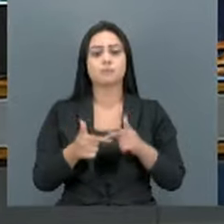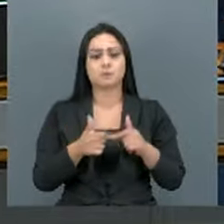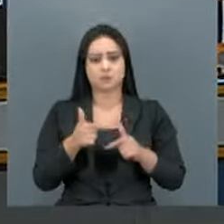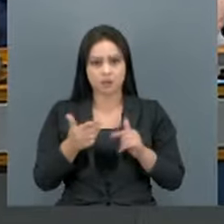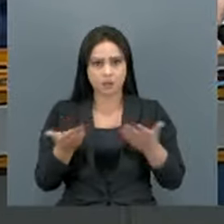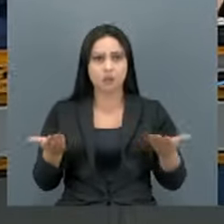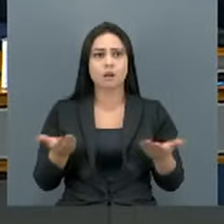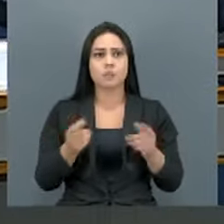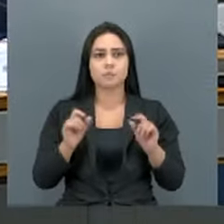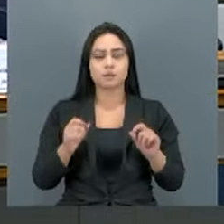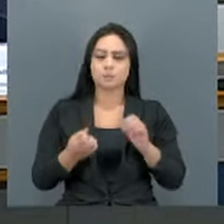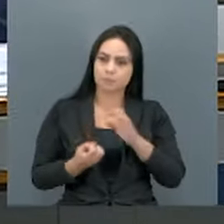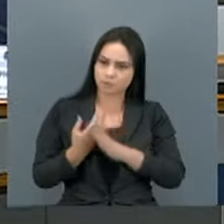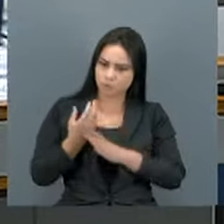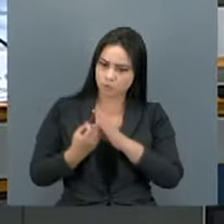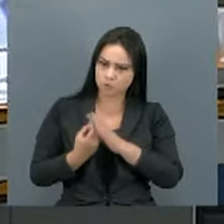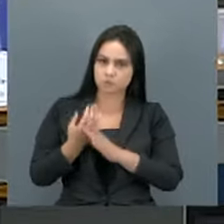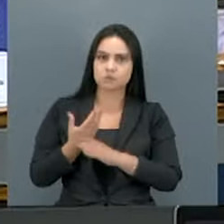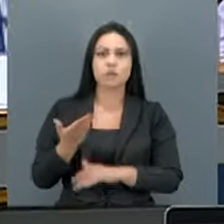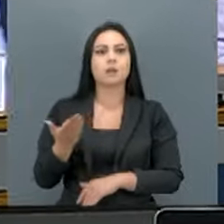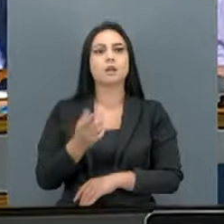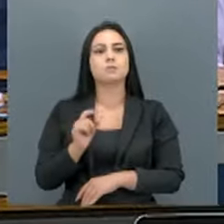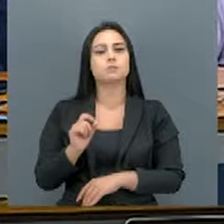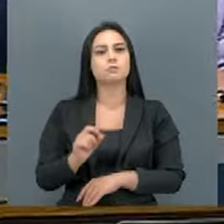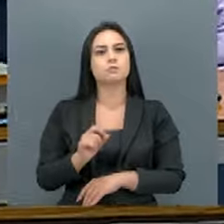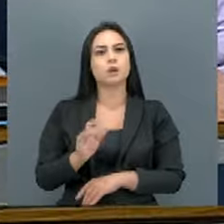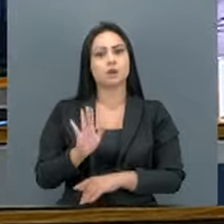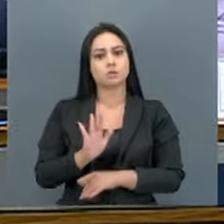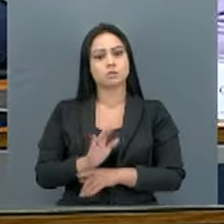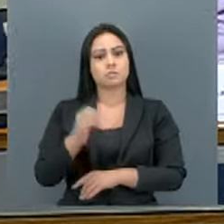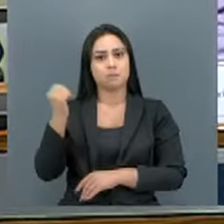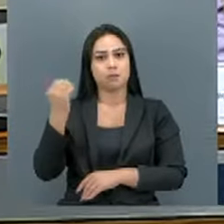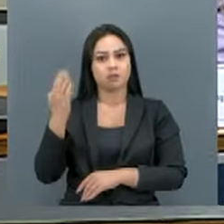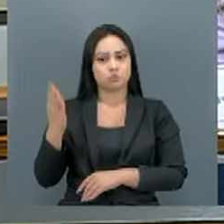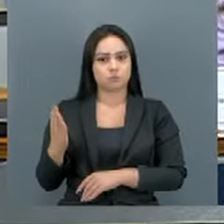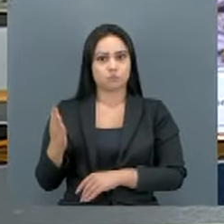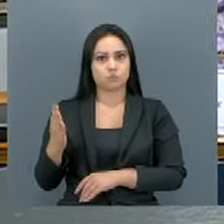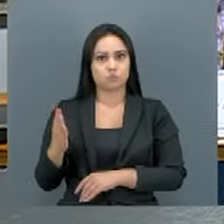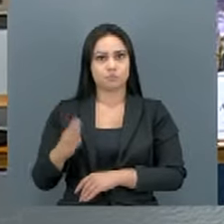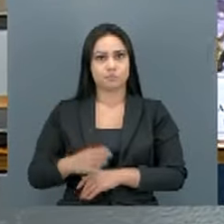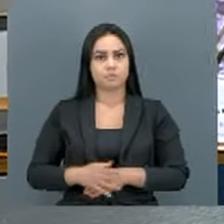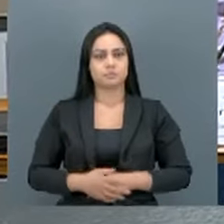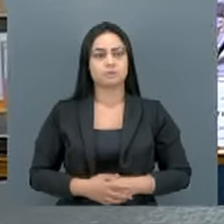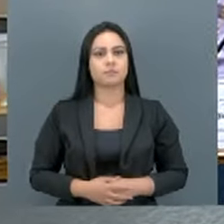nós queremos de produzir, nós queremos de ajudar do Brasil.